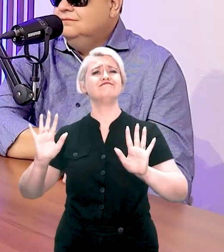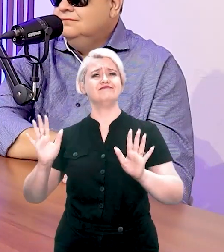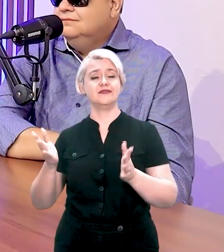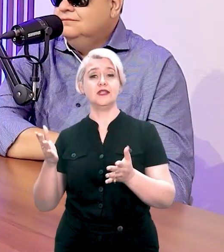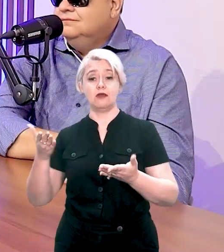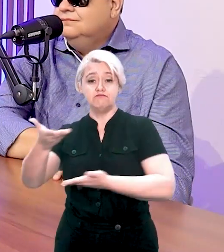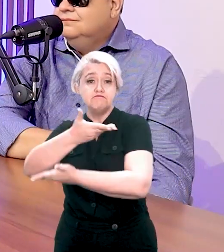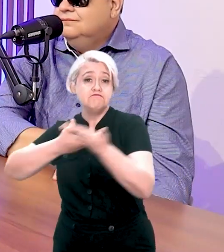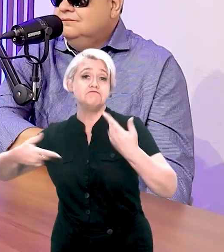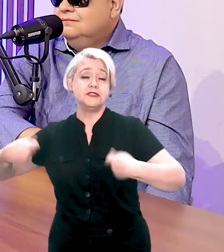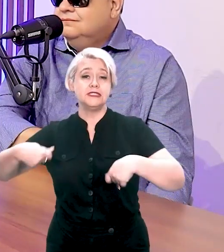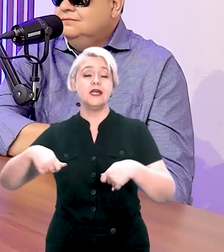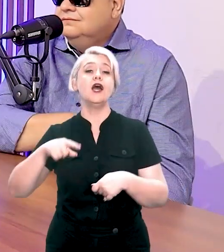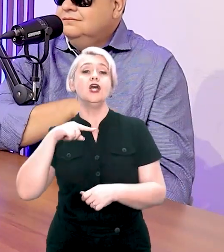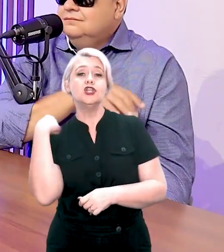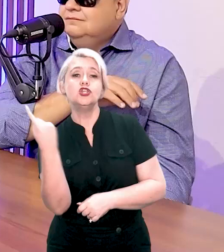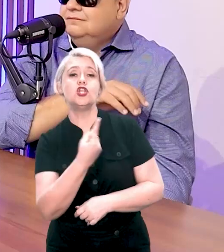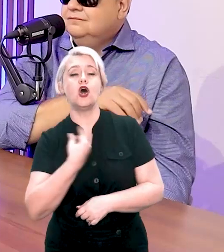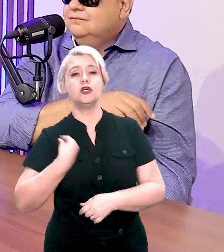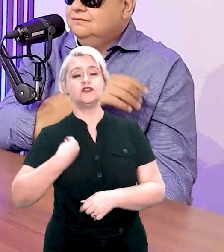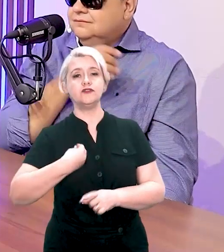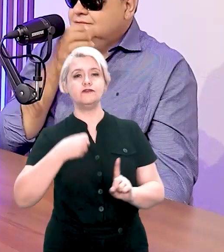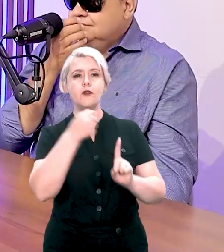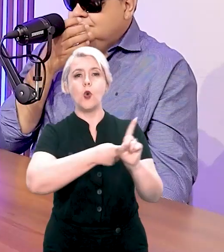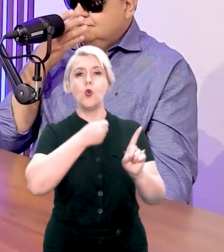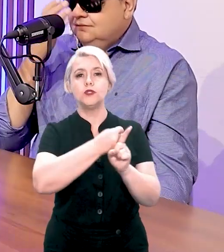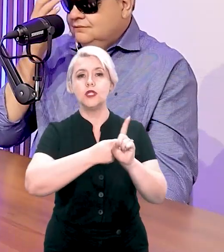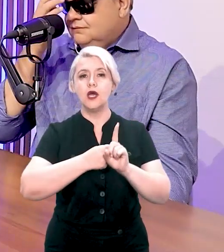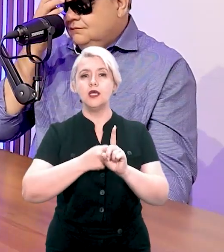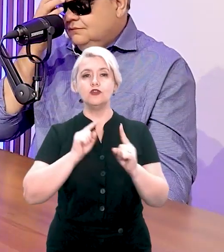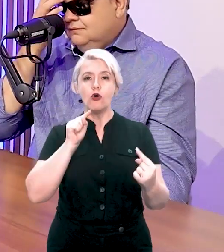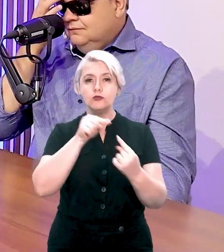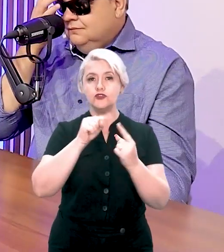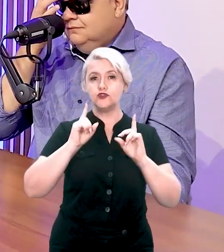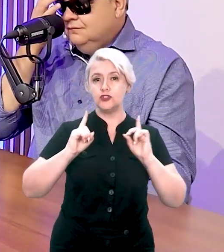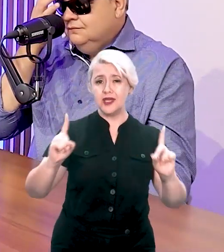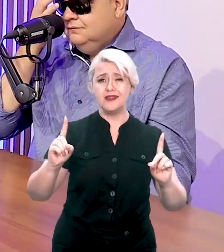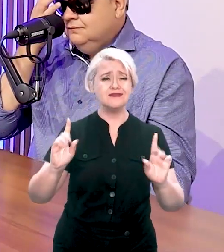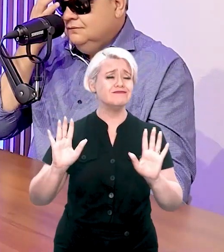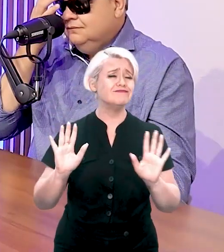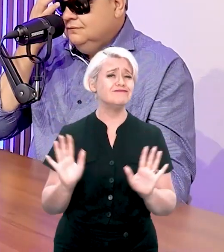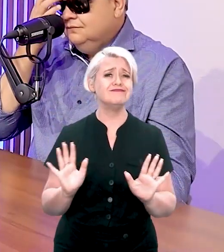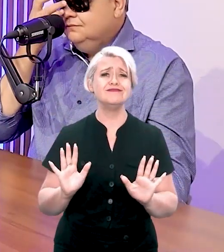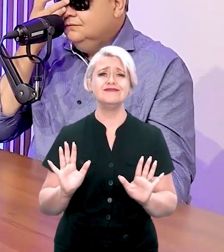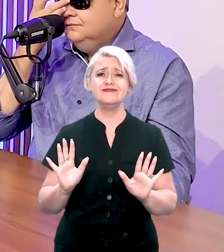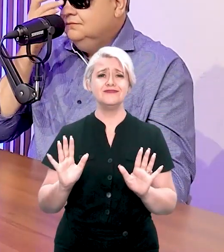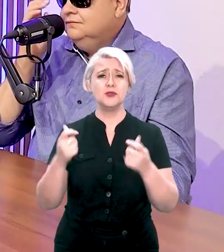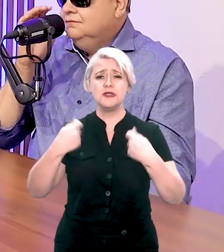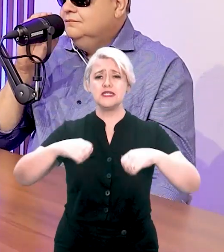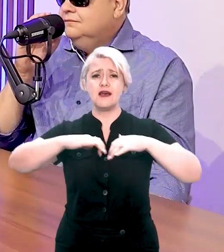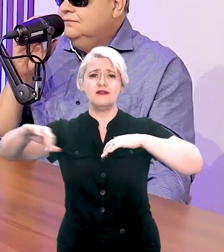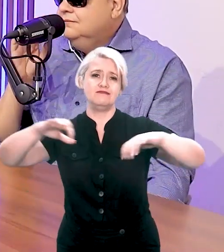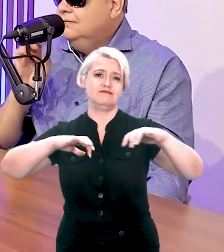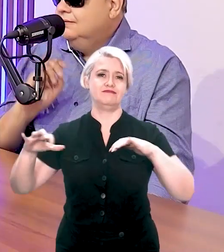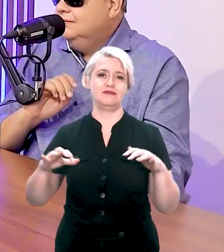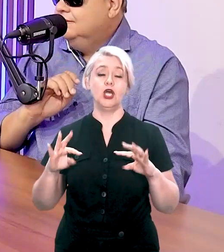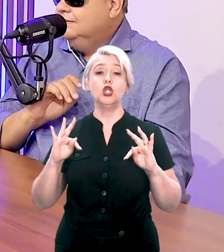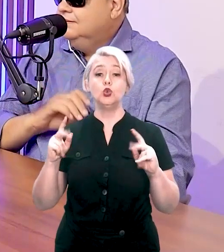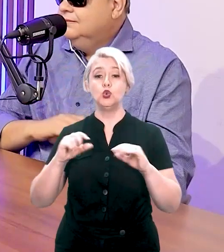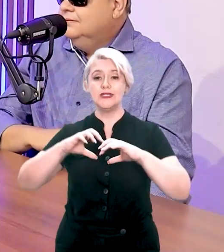vive essas lutas por direitos, essas coisas, para que tudo que você separa, você enfraquece.